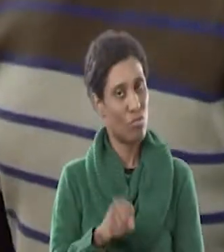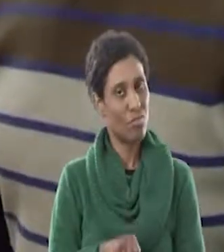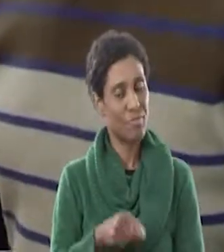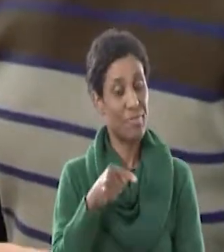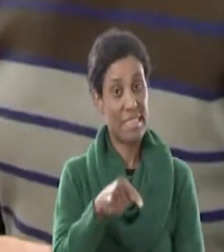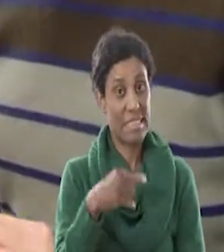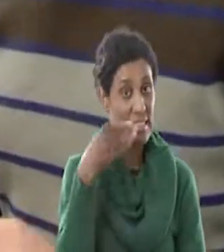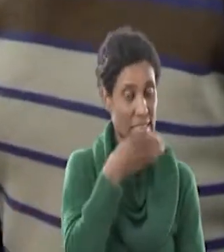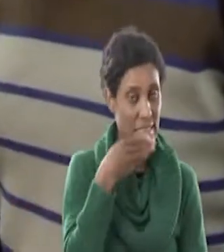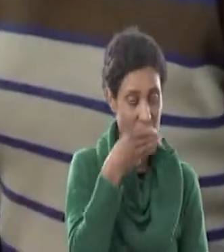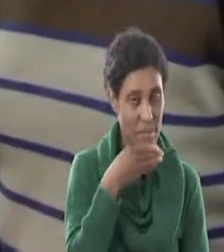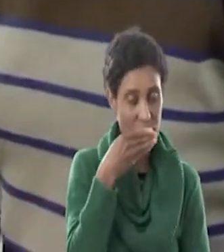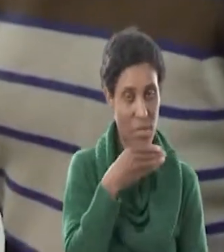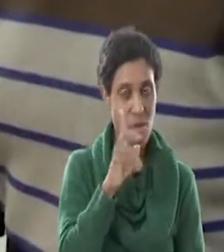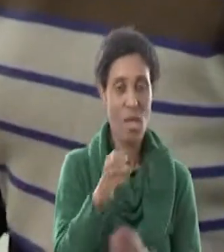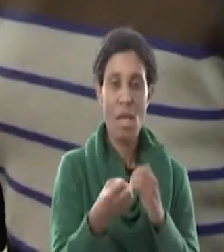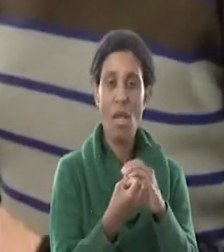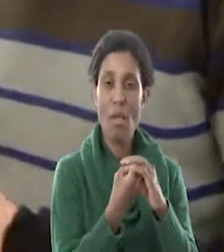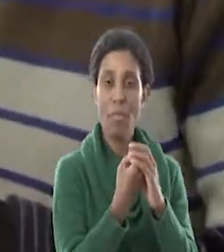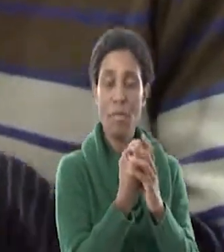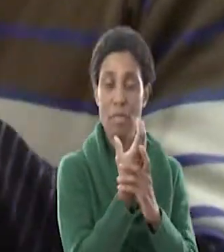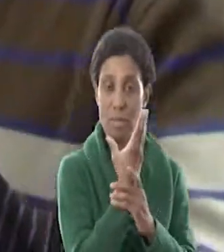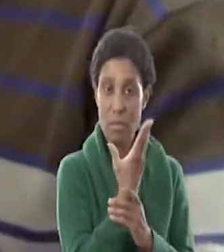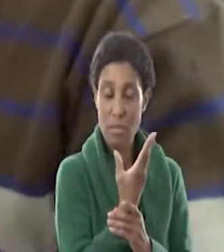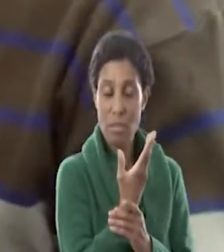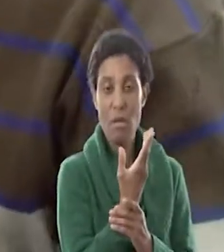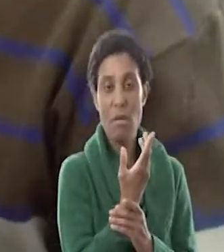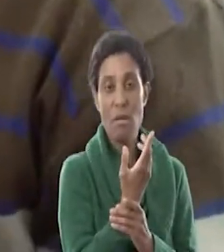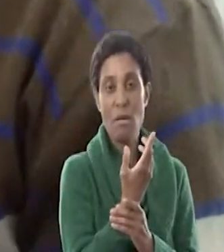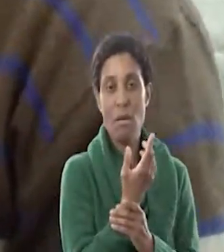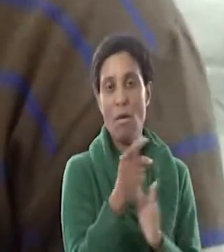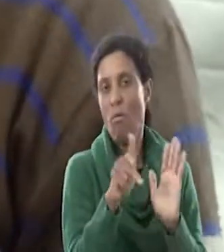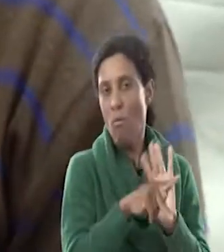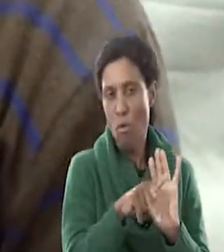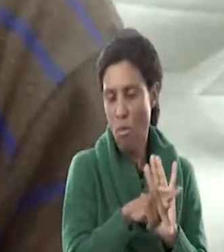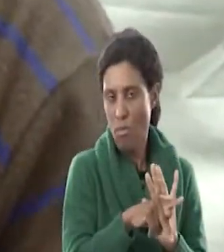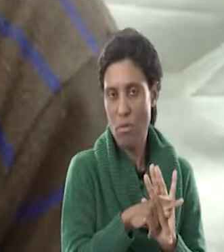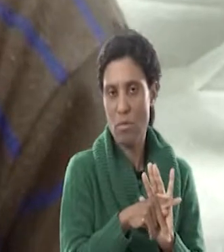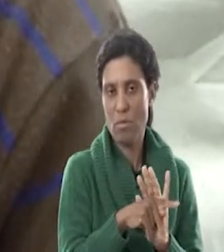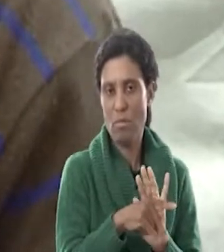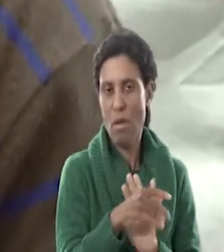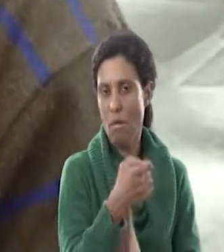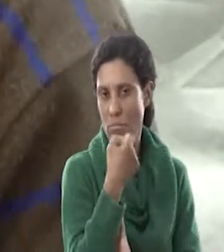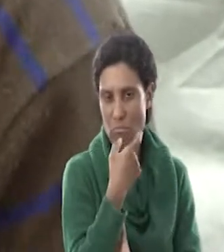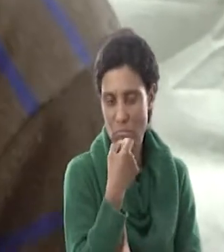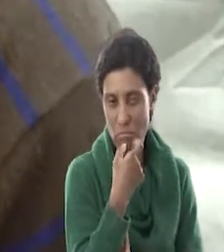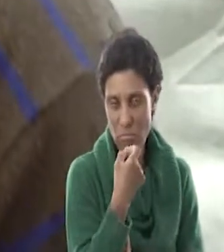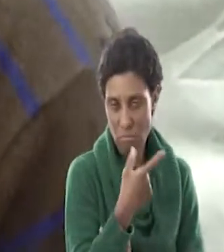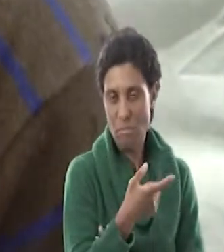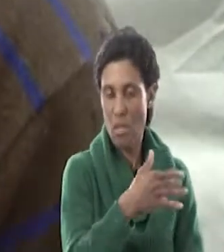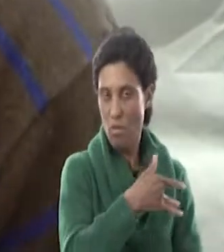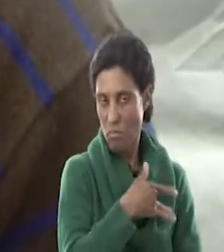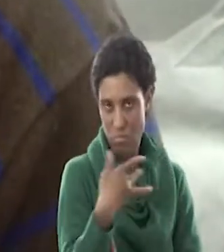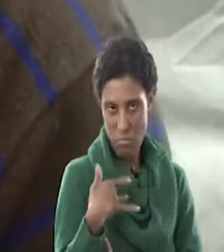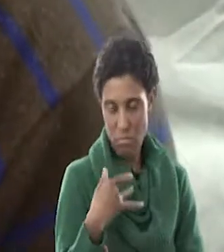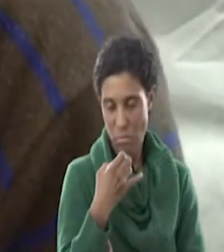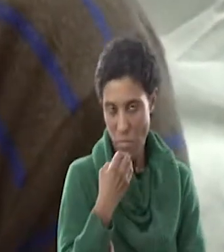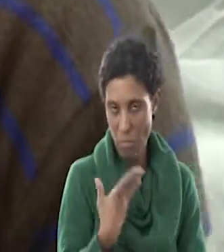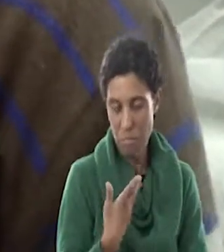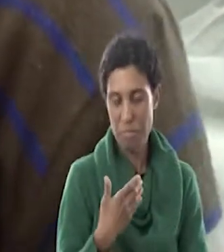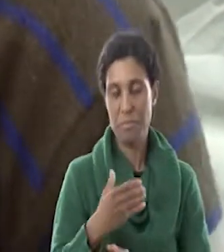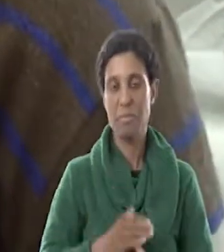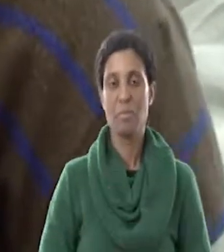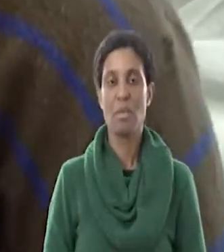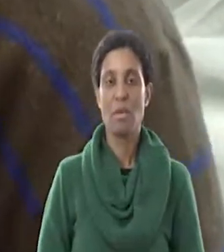Esse mel é normalmente colhido em plantas medicinais, por isso ele é considerado um mel bastante